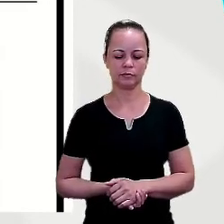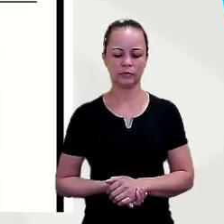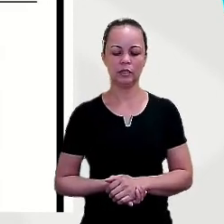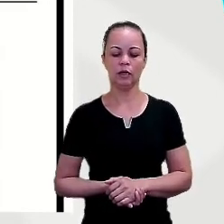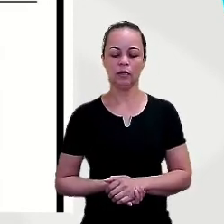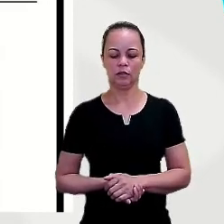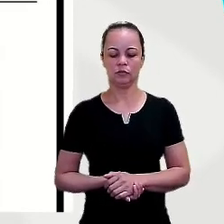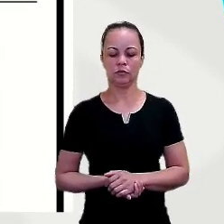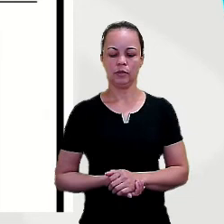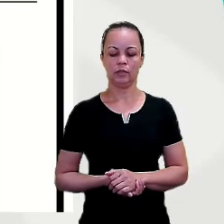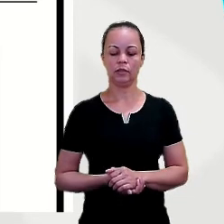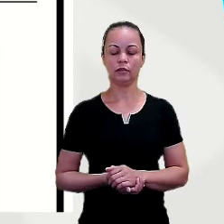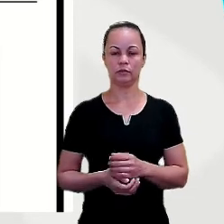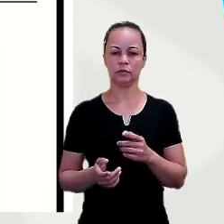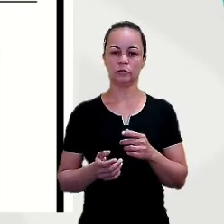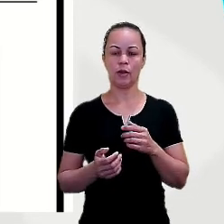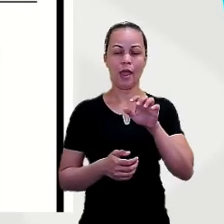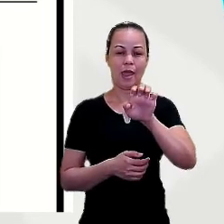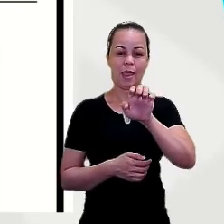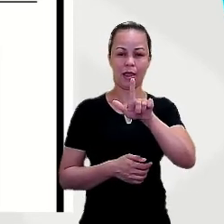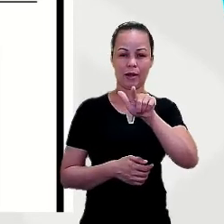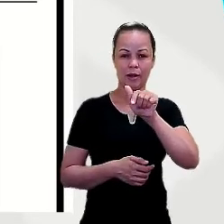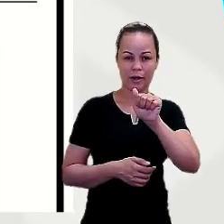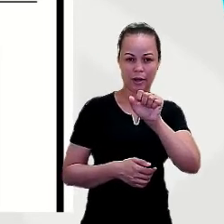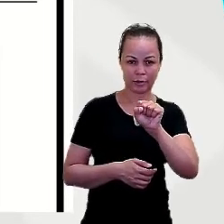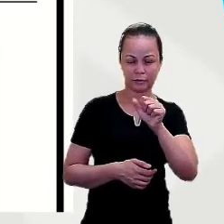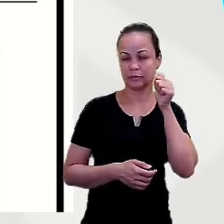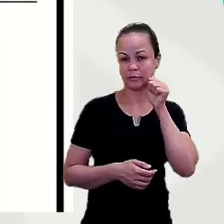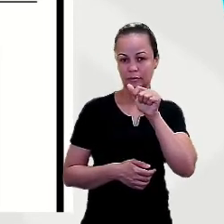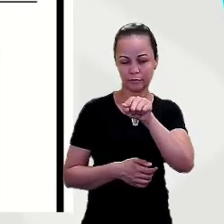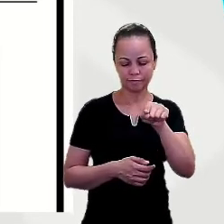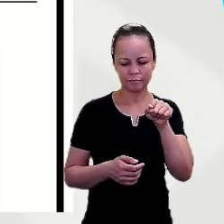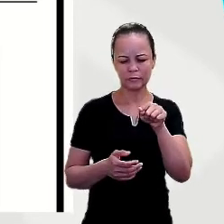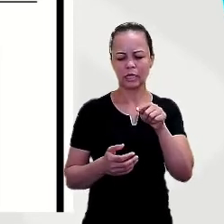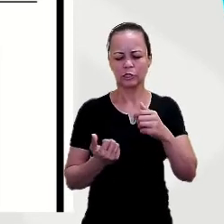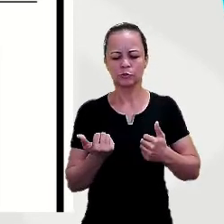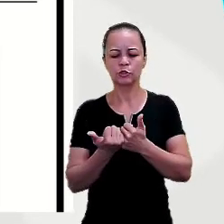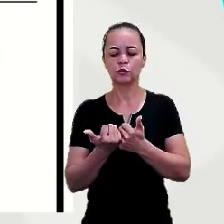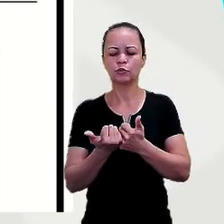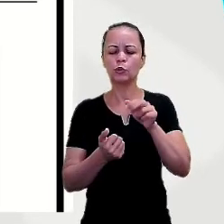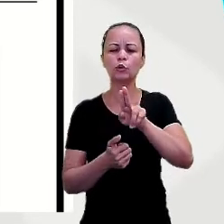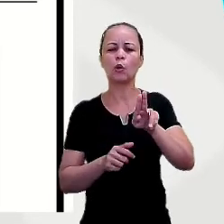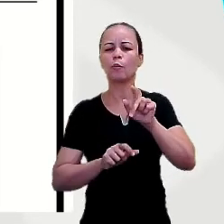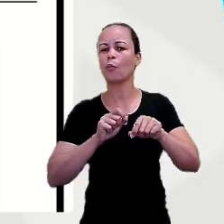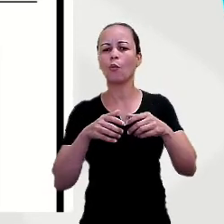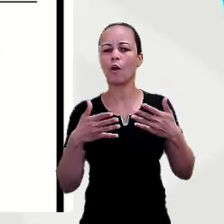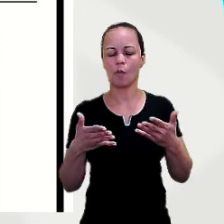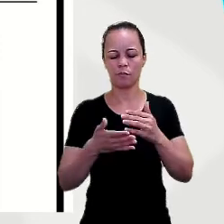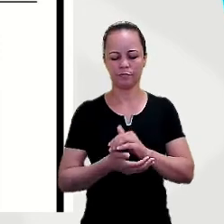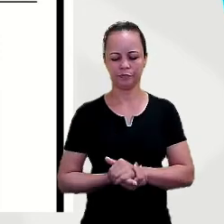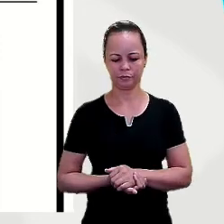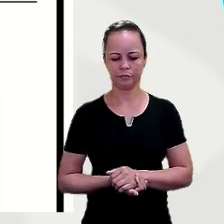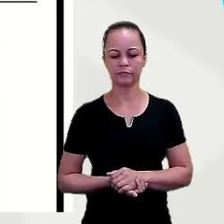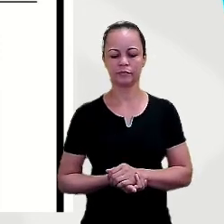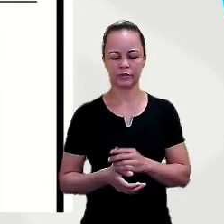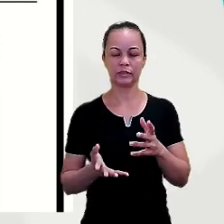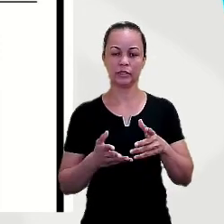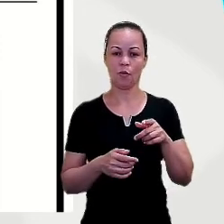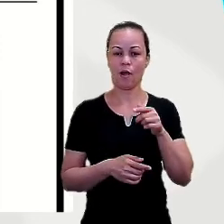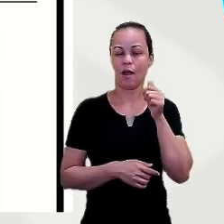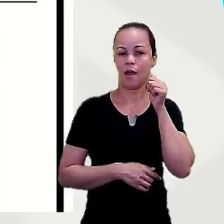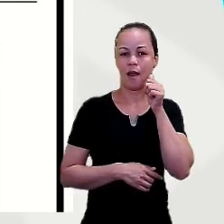elas, substitui que nome? Então, vamos ler aí. É o penúltimo círculo. Elas. Elas adoram